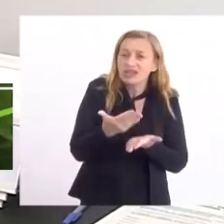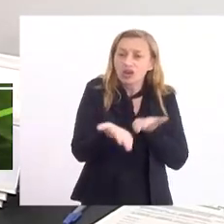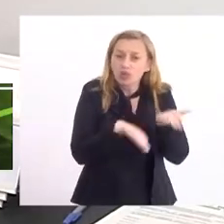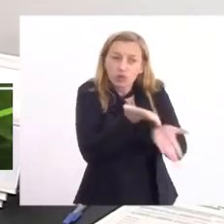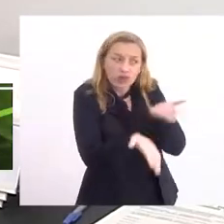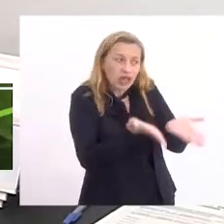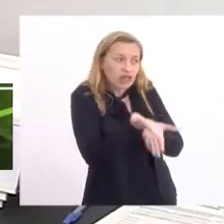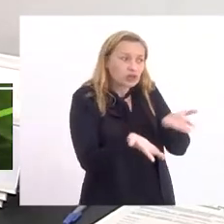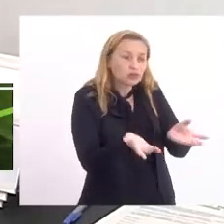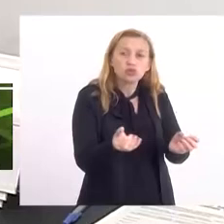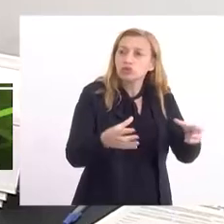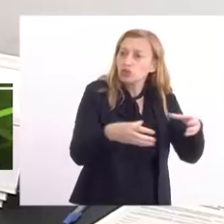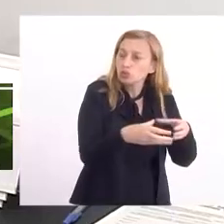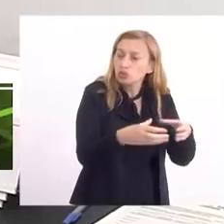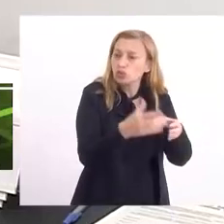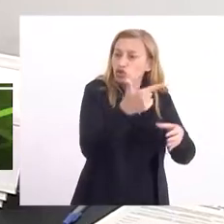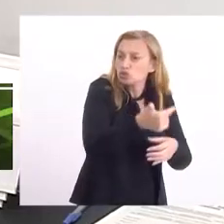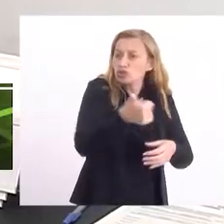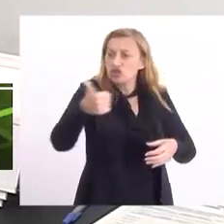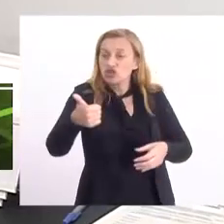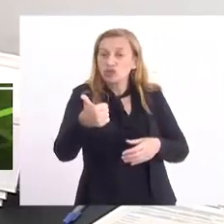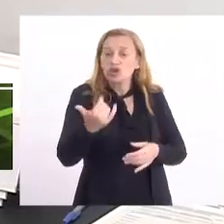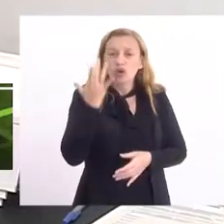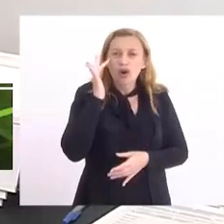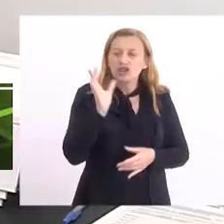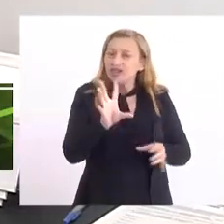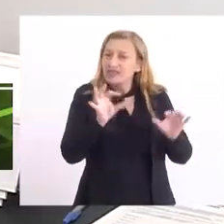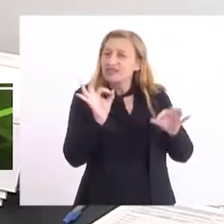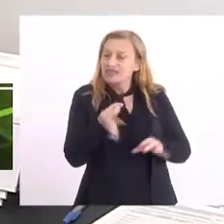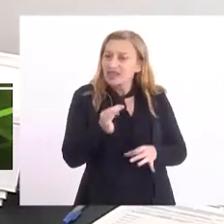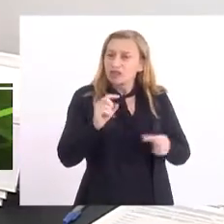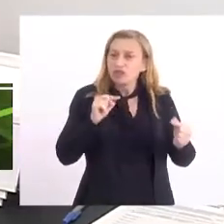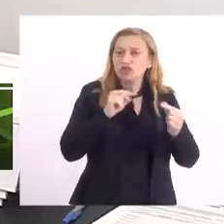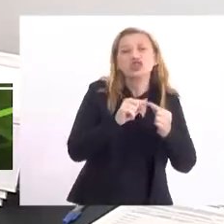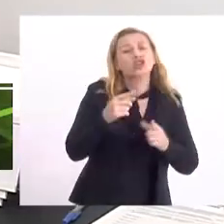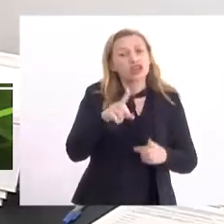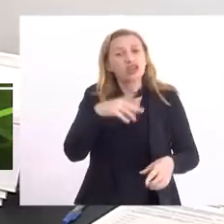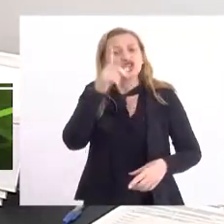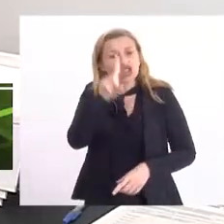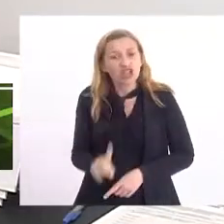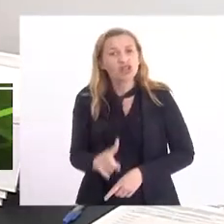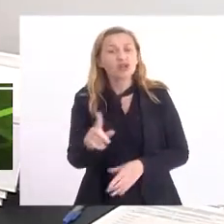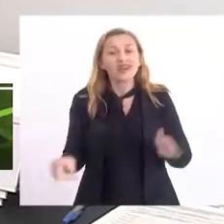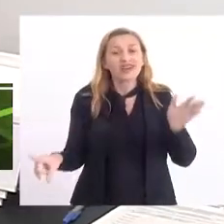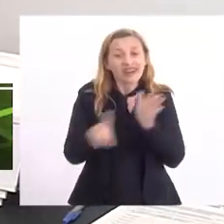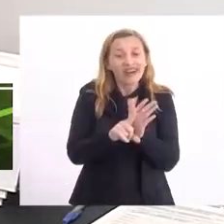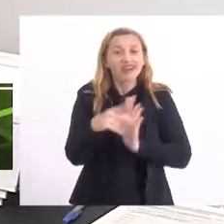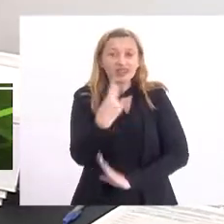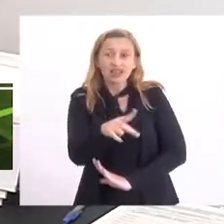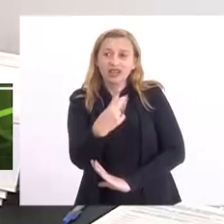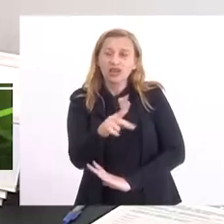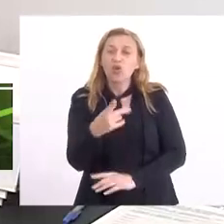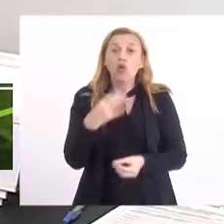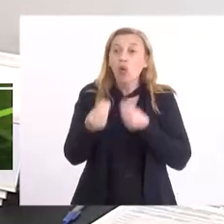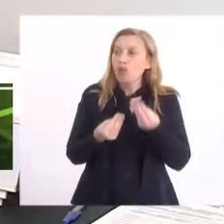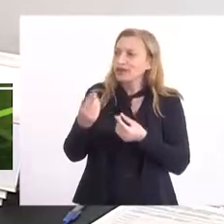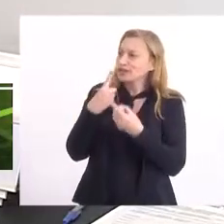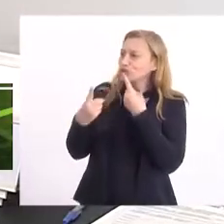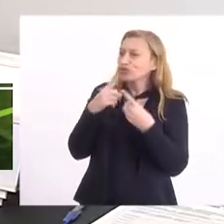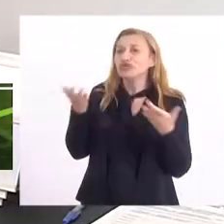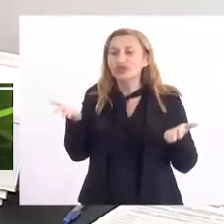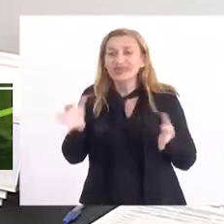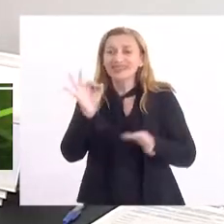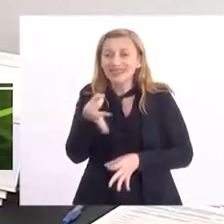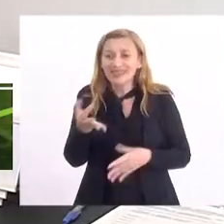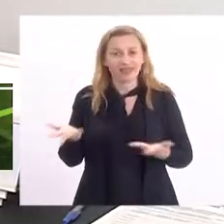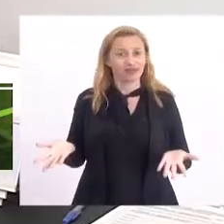de 2021. Então, assim, eu acho que a questão é muito objetiva, porque é direito em lei. E, assim, como é que a gente vai discutir o óbvio?